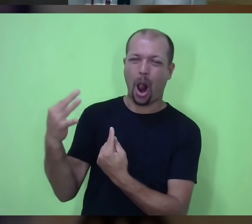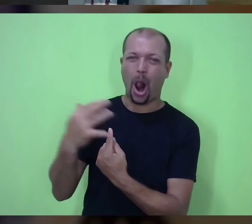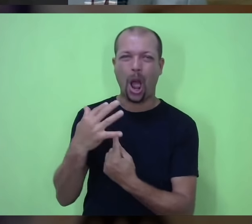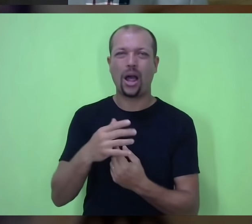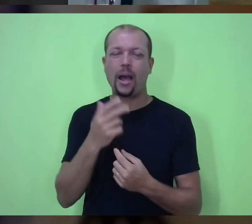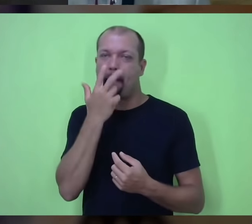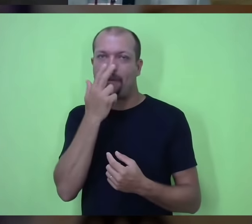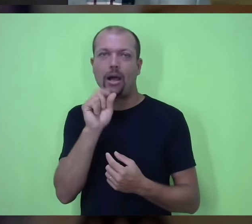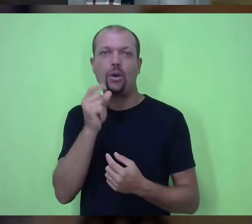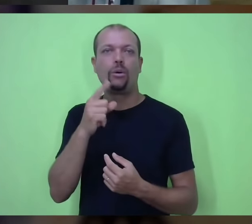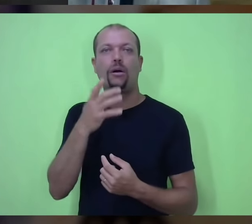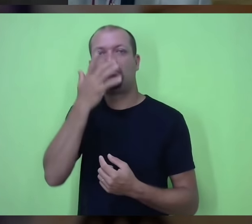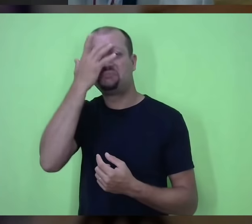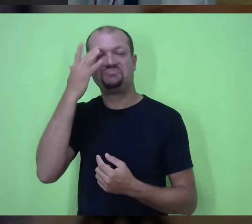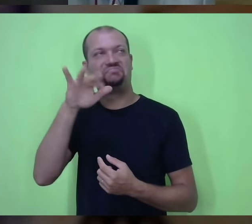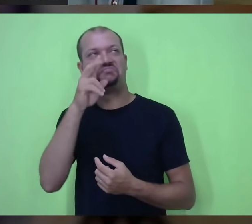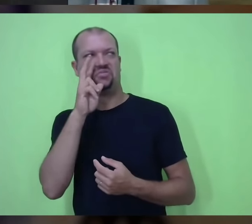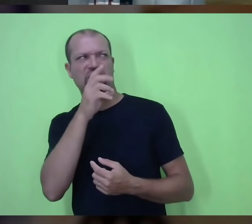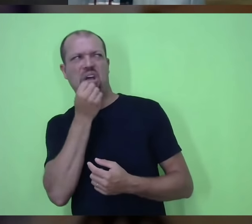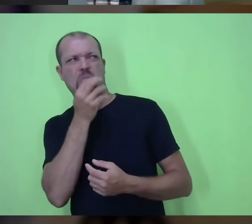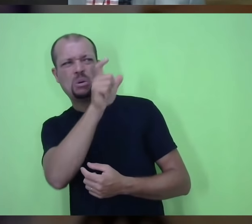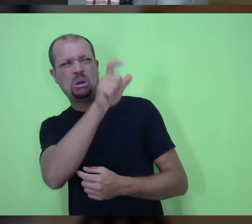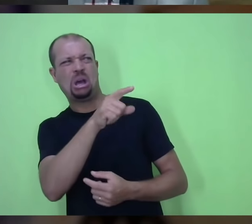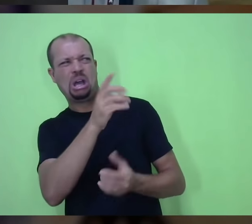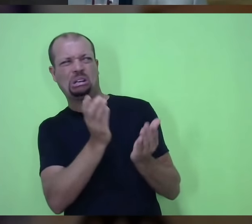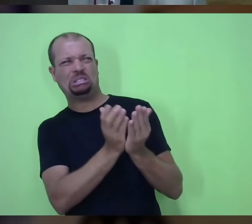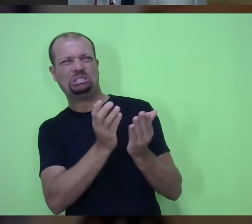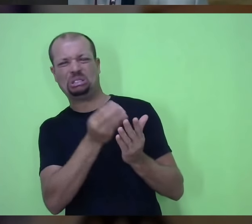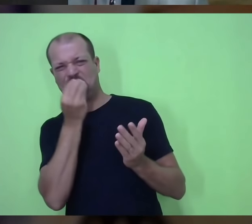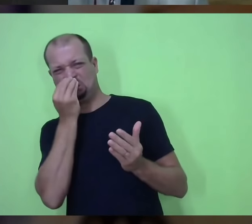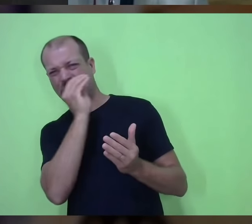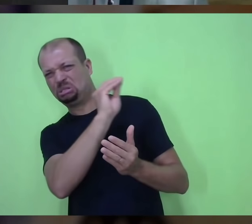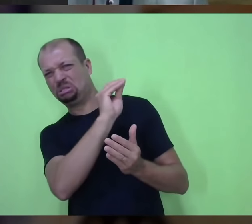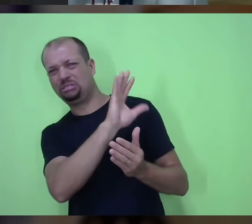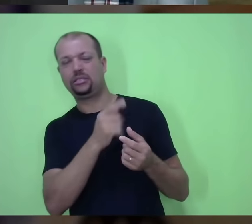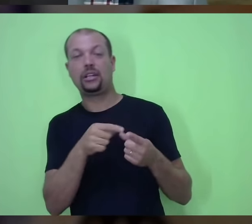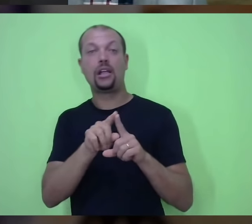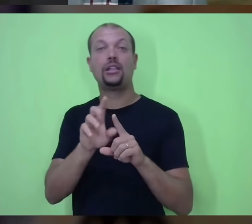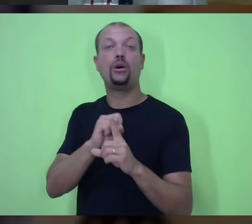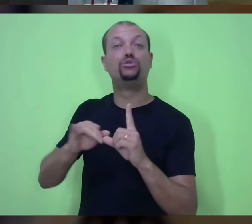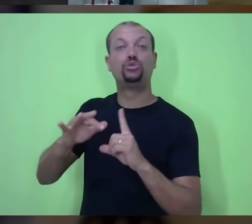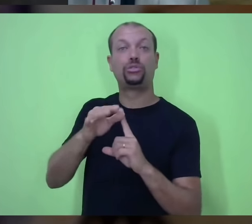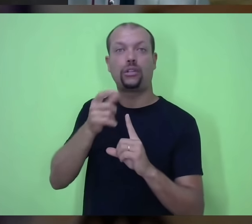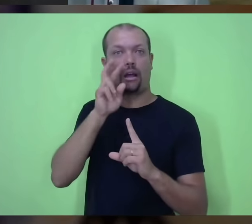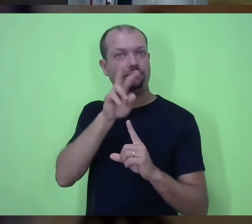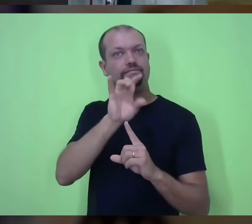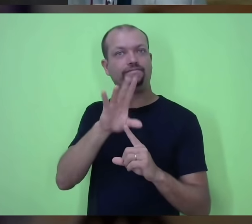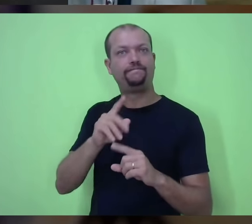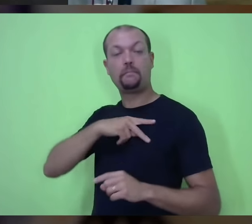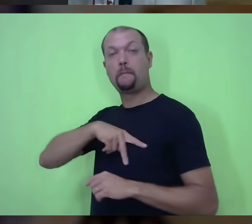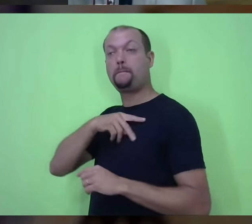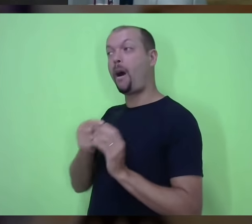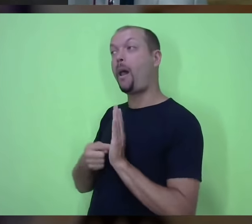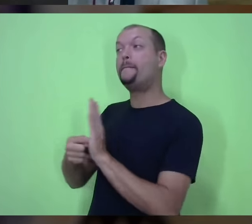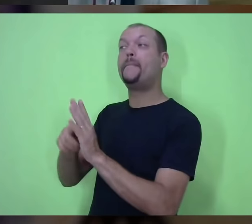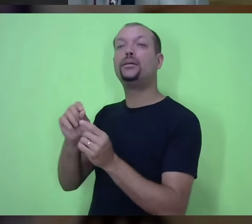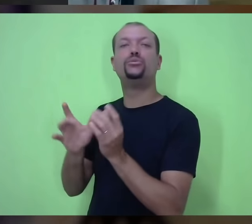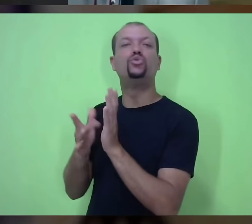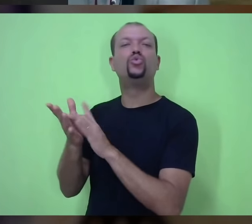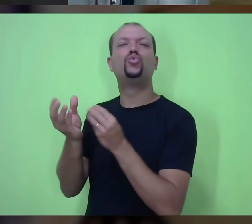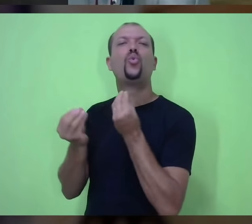uma posição não muito agradável ou muito favorável pela antissociedade. Então Paulo justamente traz o exemplo de Cristo como